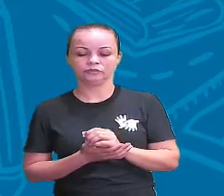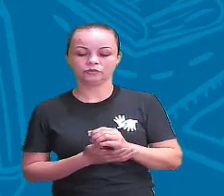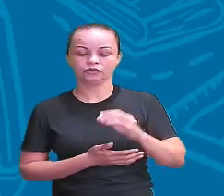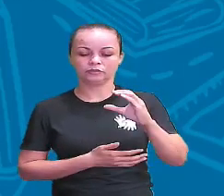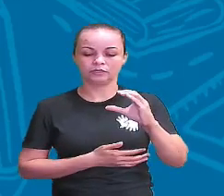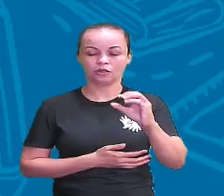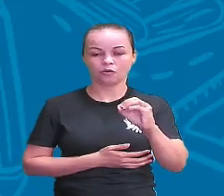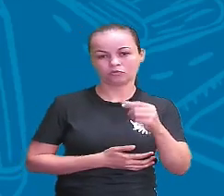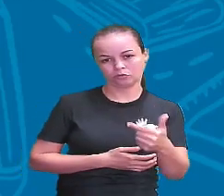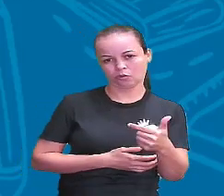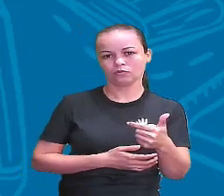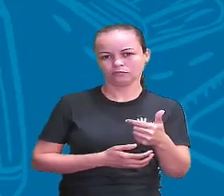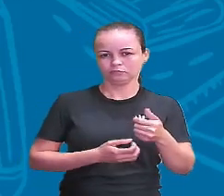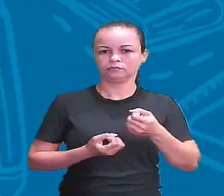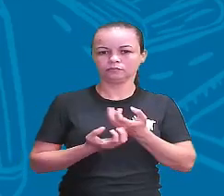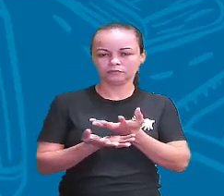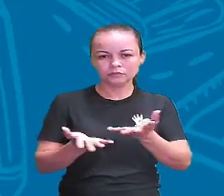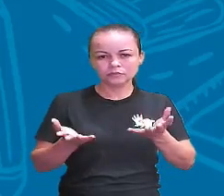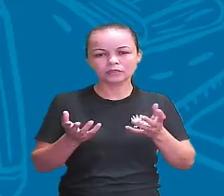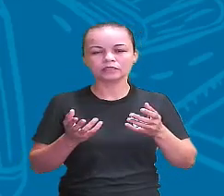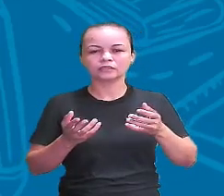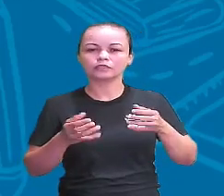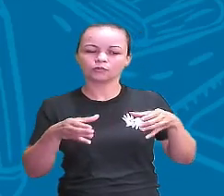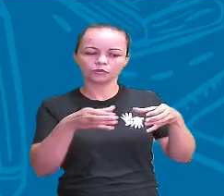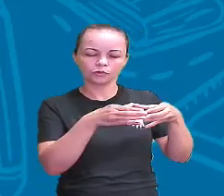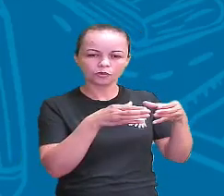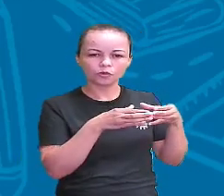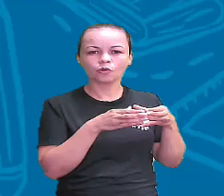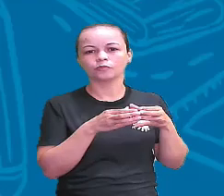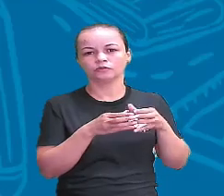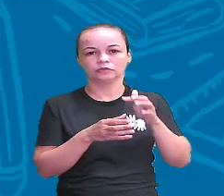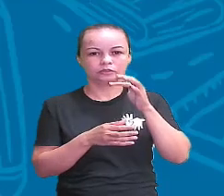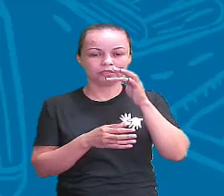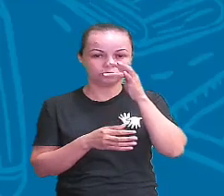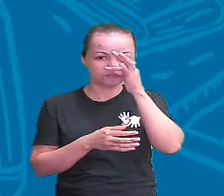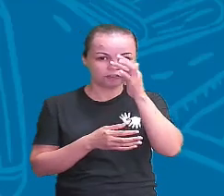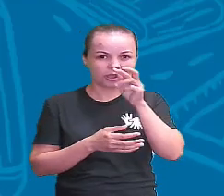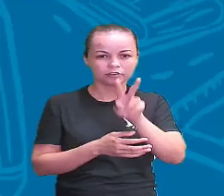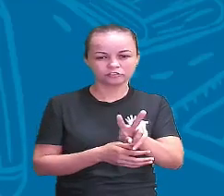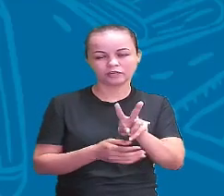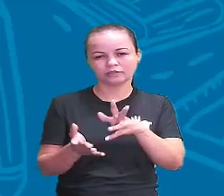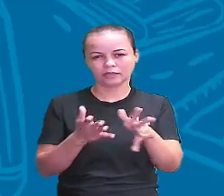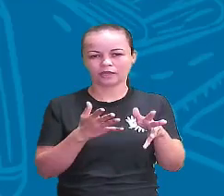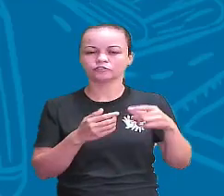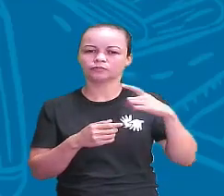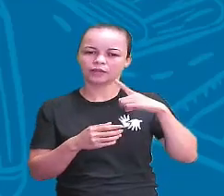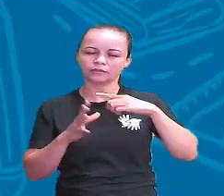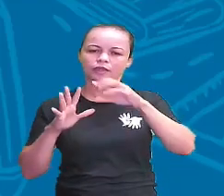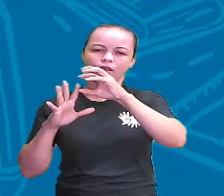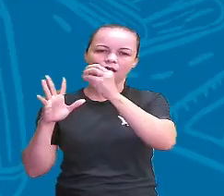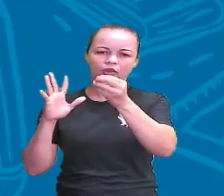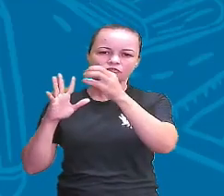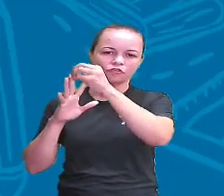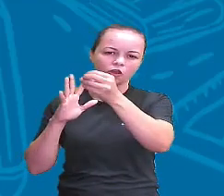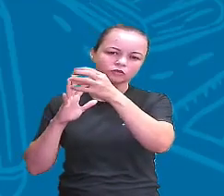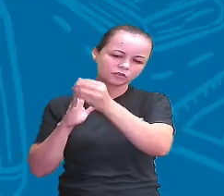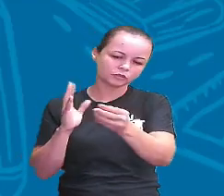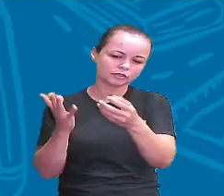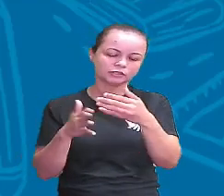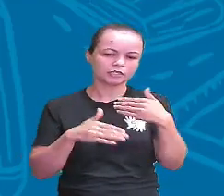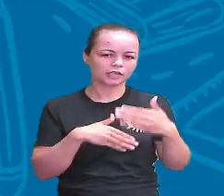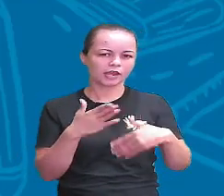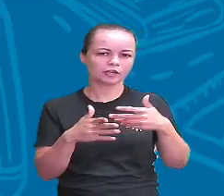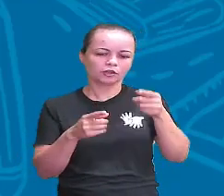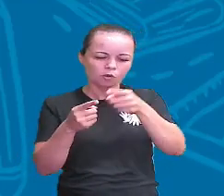ser, claro, usado pelos grupos de vegetais, pelas algas, para poder justamente fazer a fotossíntese e retroalimentar esse